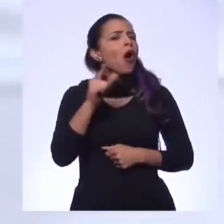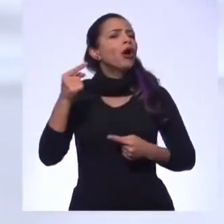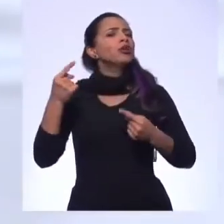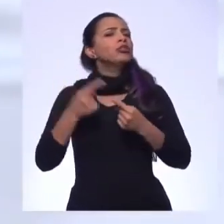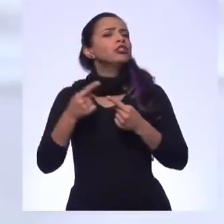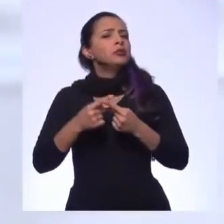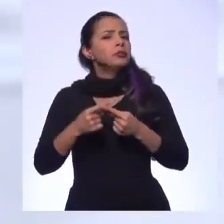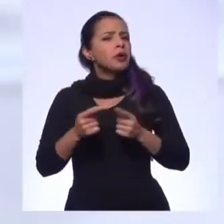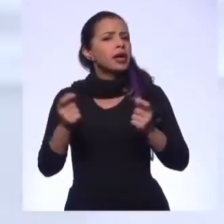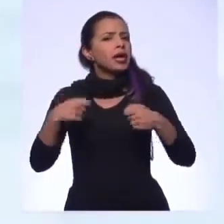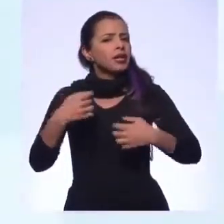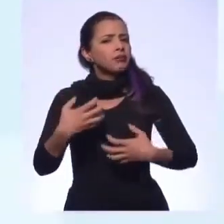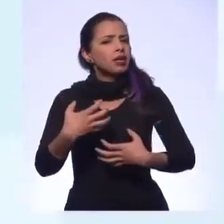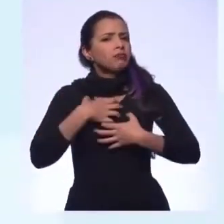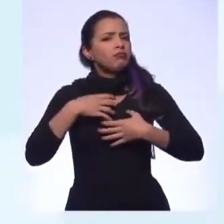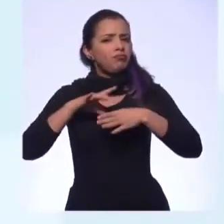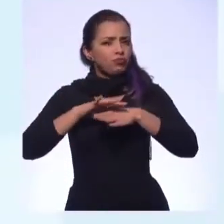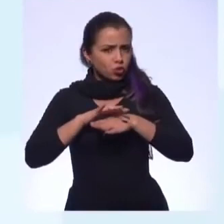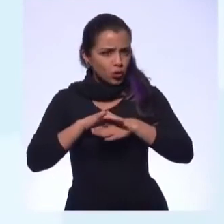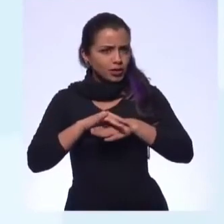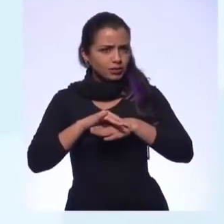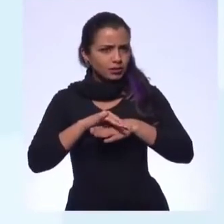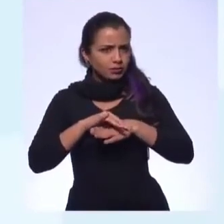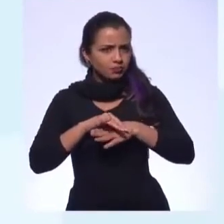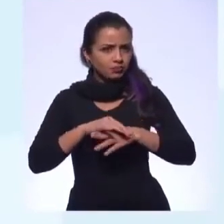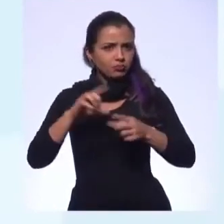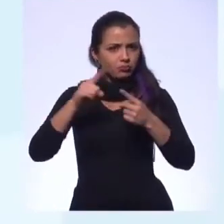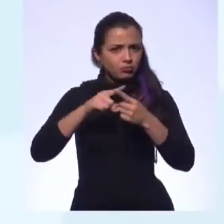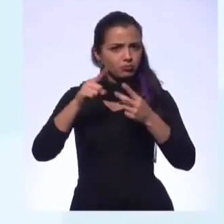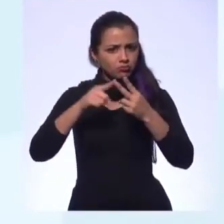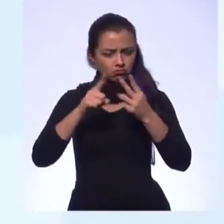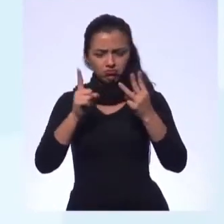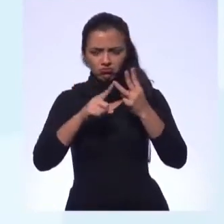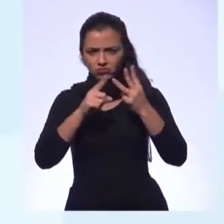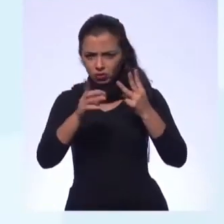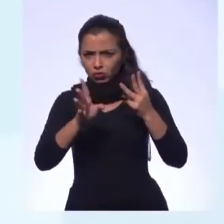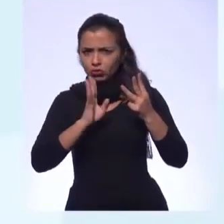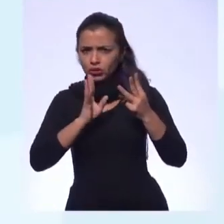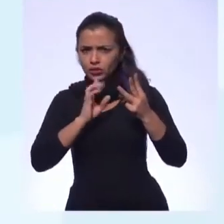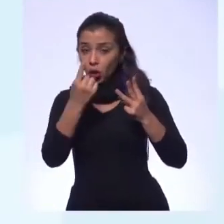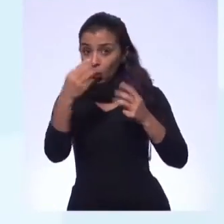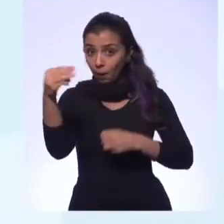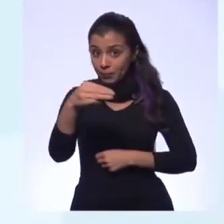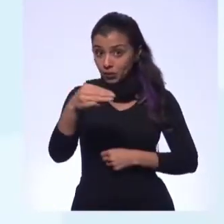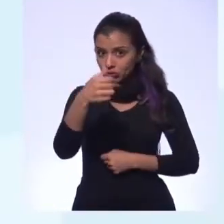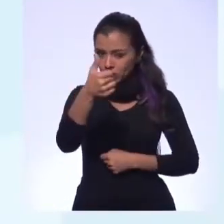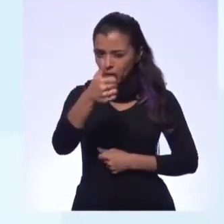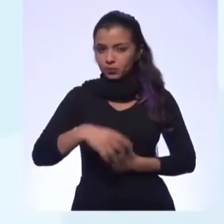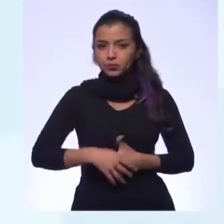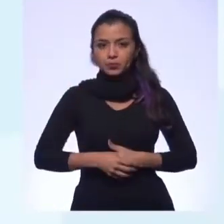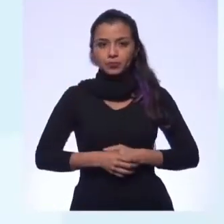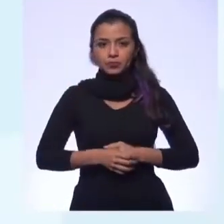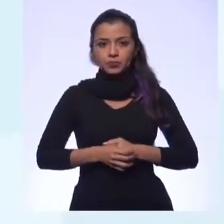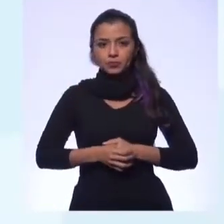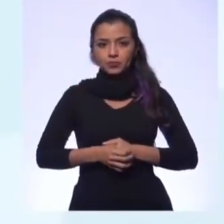vivo que pode causar doença em você. E eu vou te dar aí só um minutinho, porque a gente está com pouco tempo, tá bom?